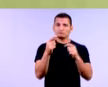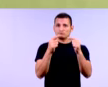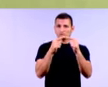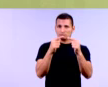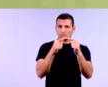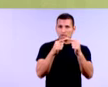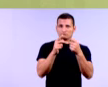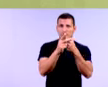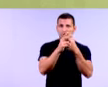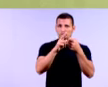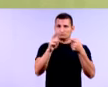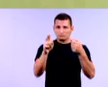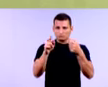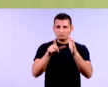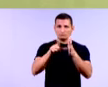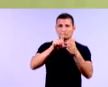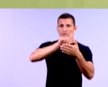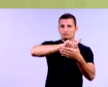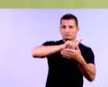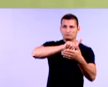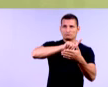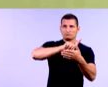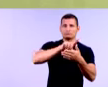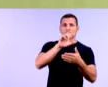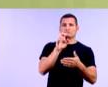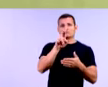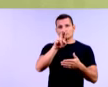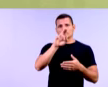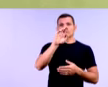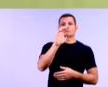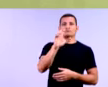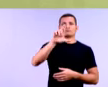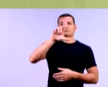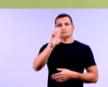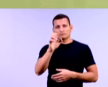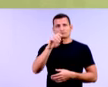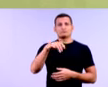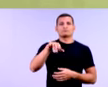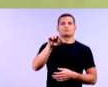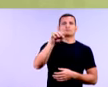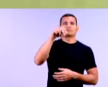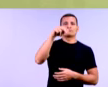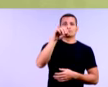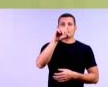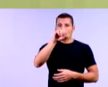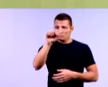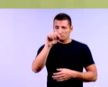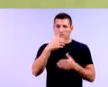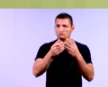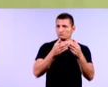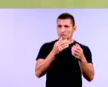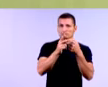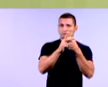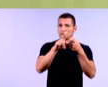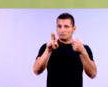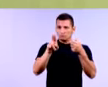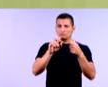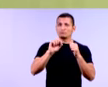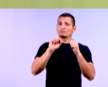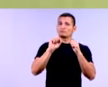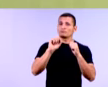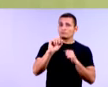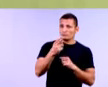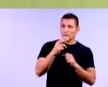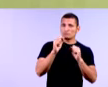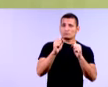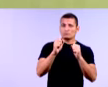o pronomezinho que vem antes, eu, ele, nós, seja qual for esse pronome, ou pode concordar